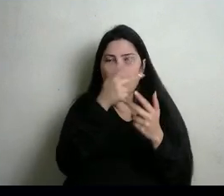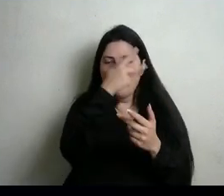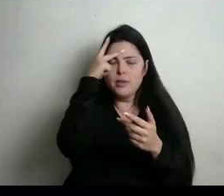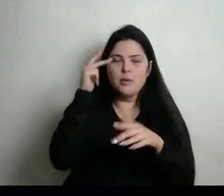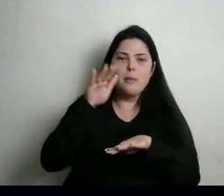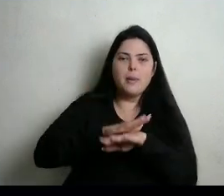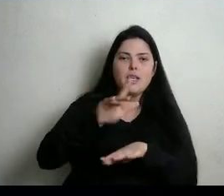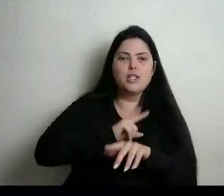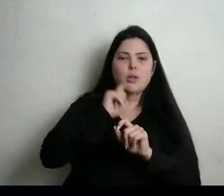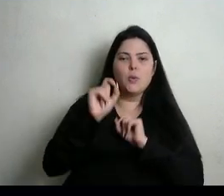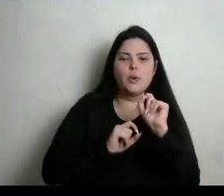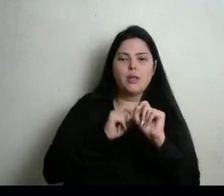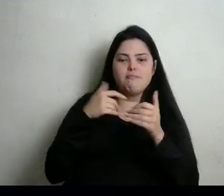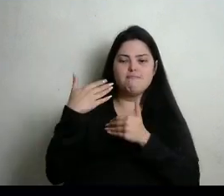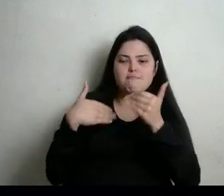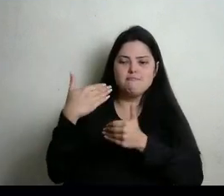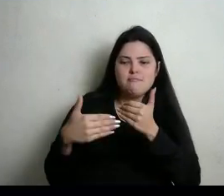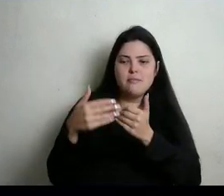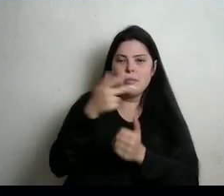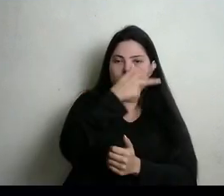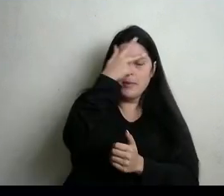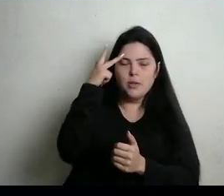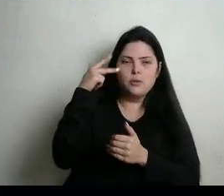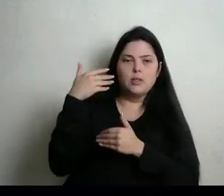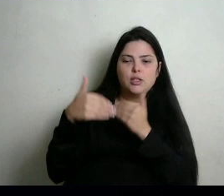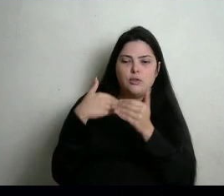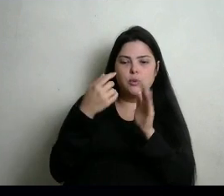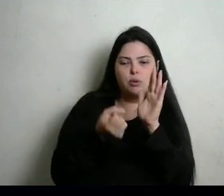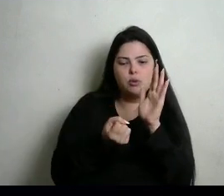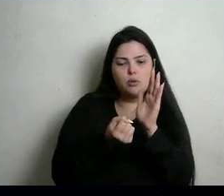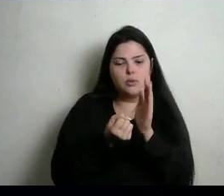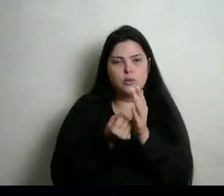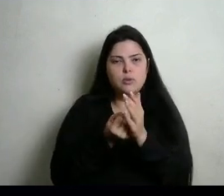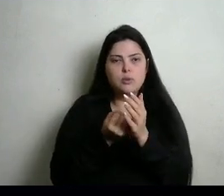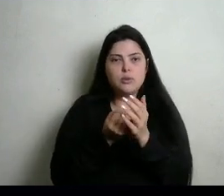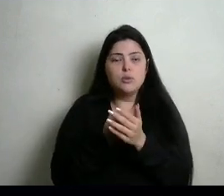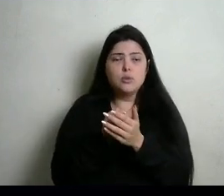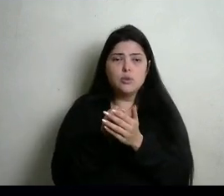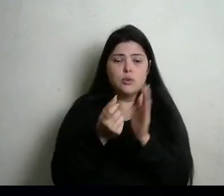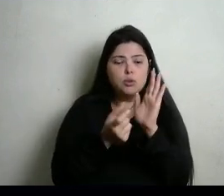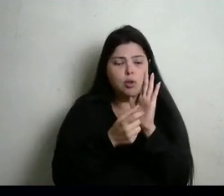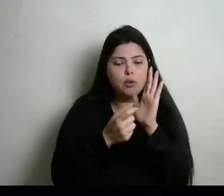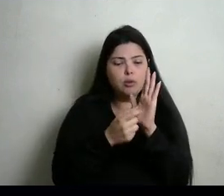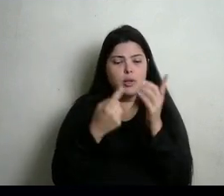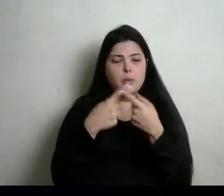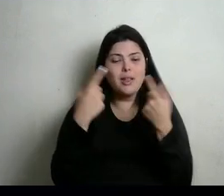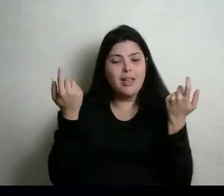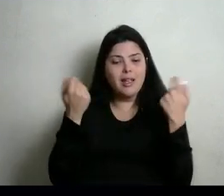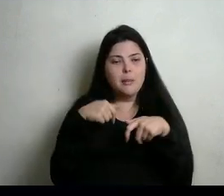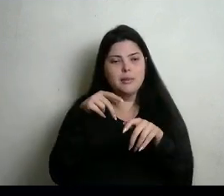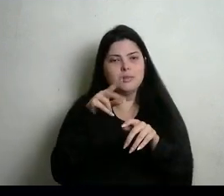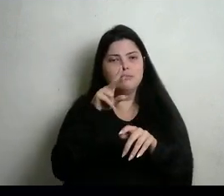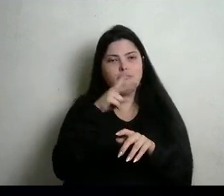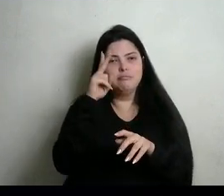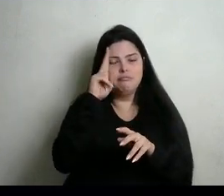tiveram desempenho são pessoas do desenvolvimento de software. Por quê? Justamente pela nossa capacidade analítica de resolver problemas. Então é